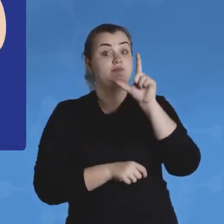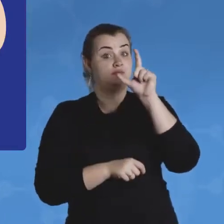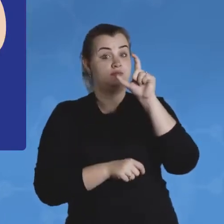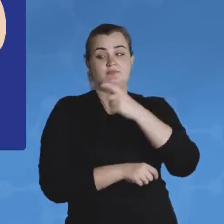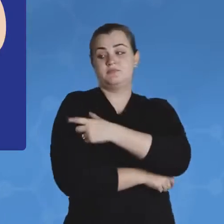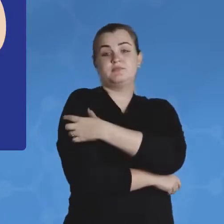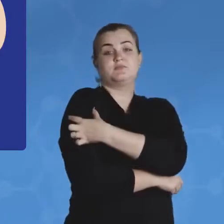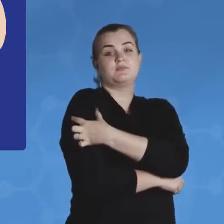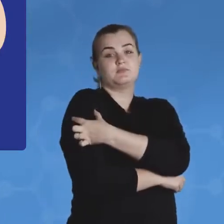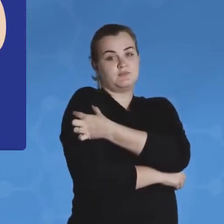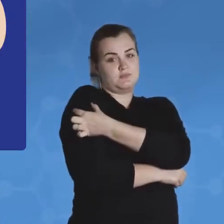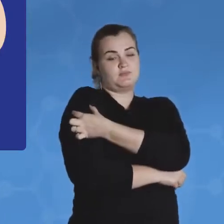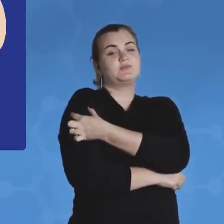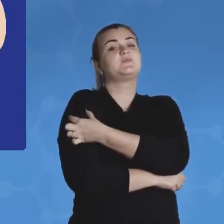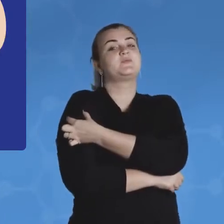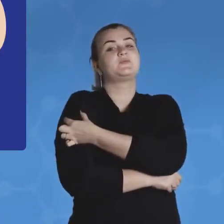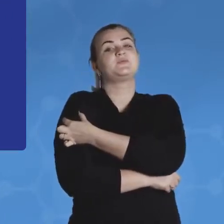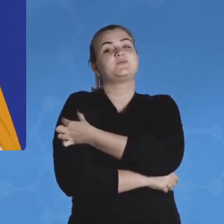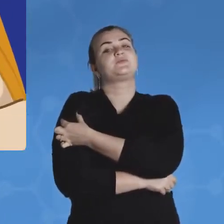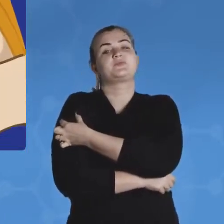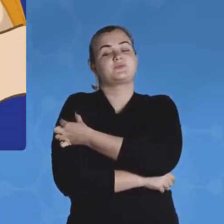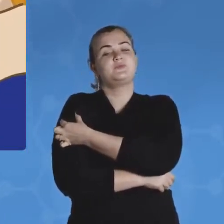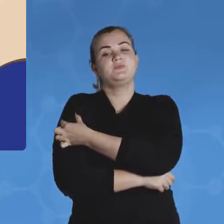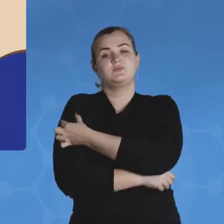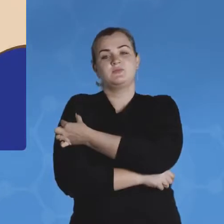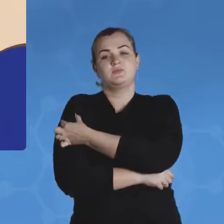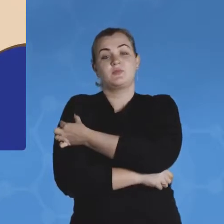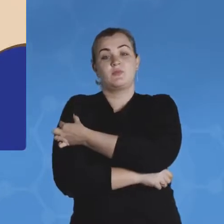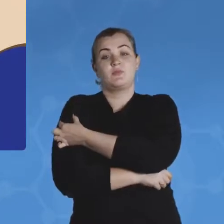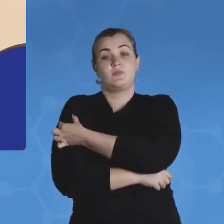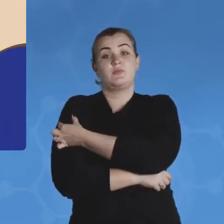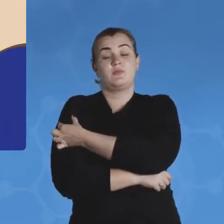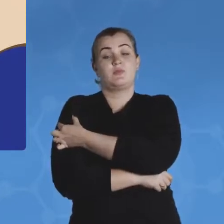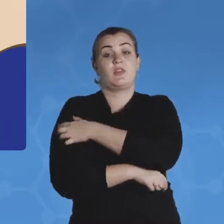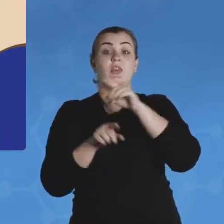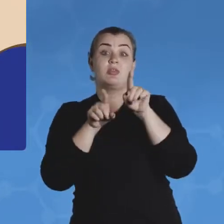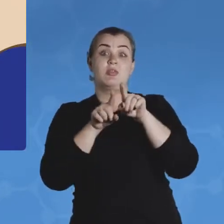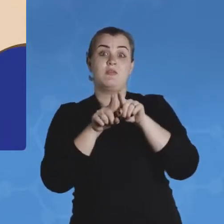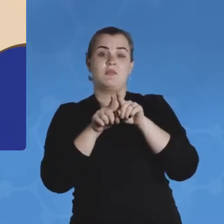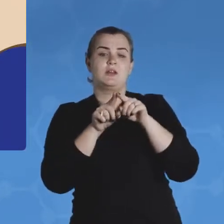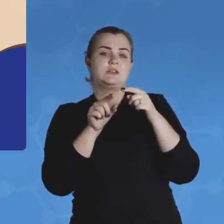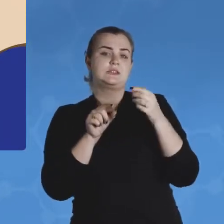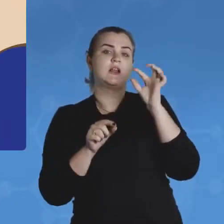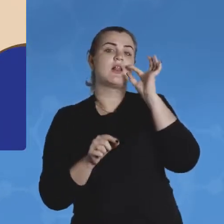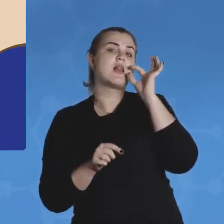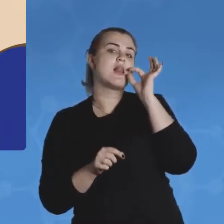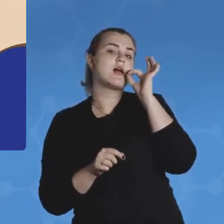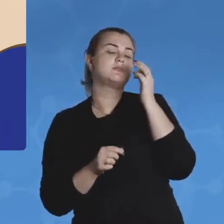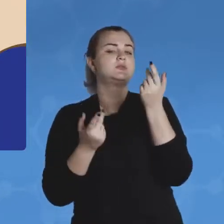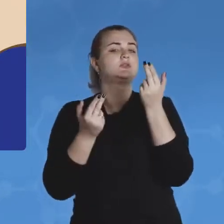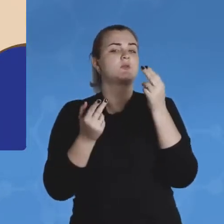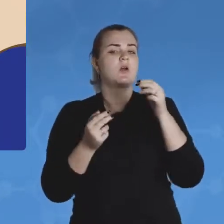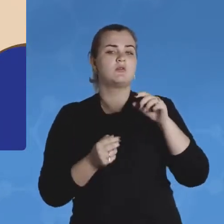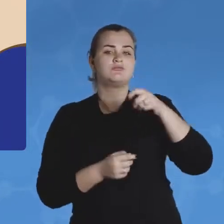subcutânea utilizando os dedos indicador e polegar. Com a outra mão, segure a seringa como um lápis e introduza